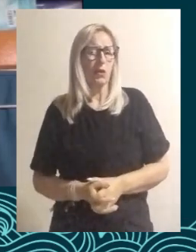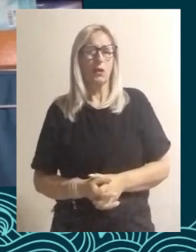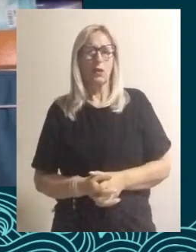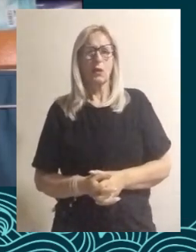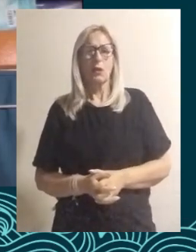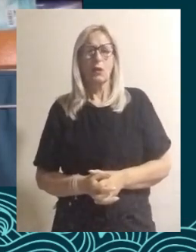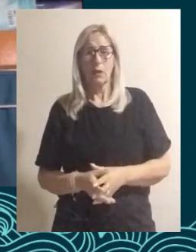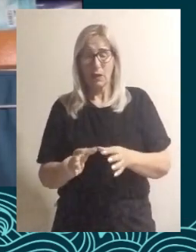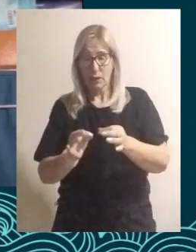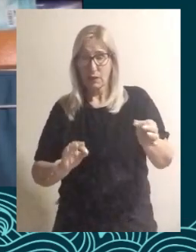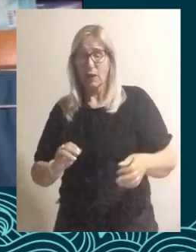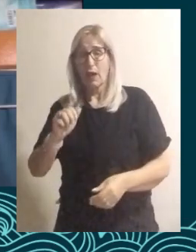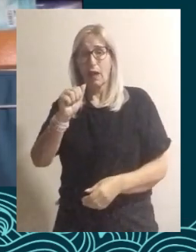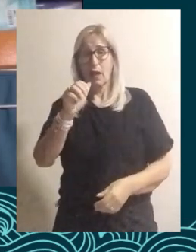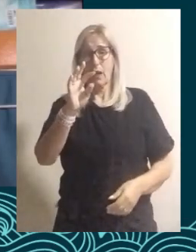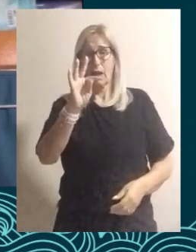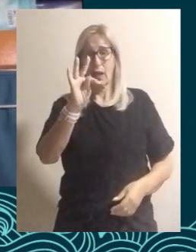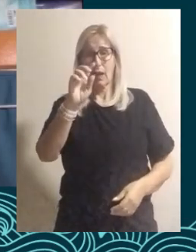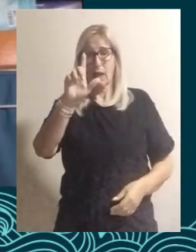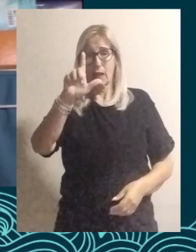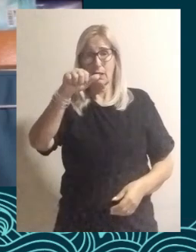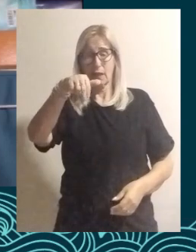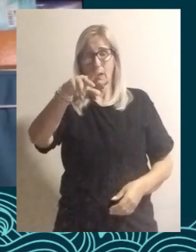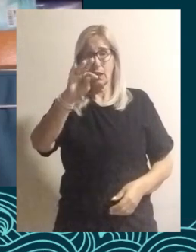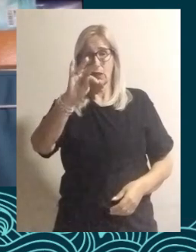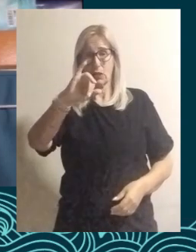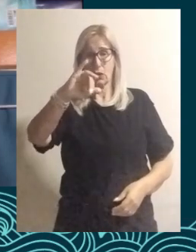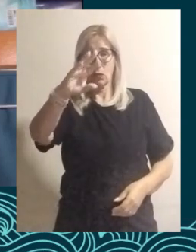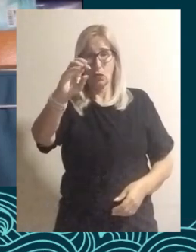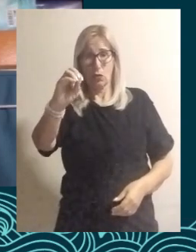era necessário um barco para atravessar o Atlântico. A sardinha,